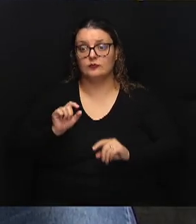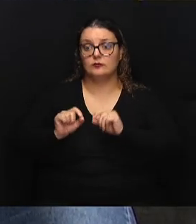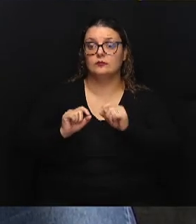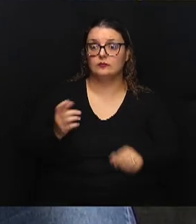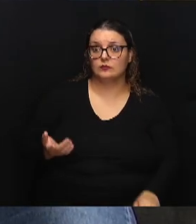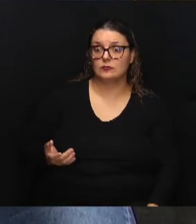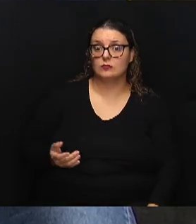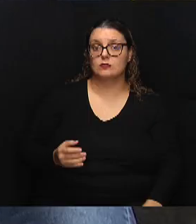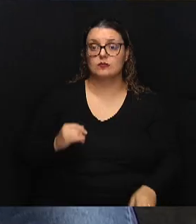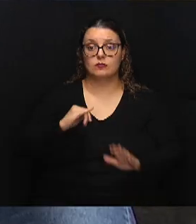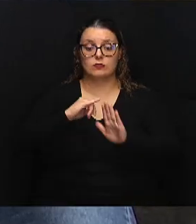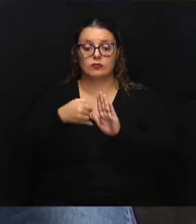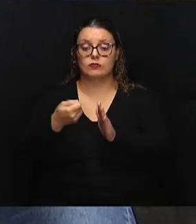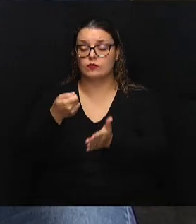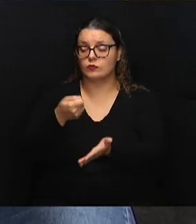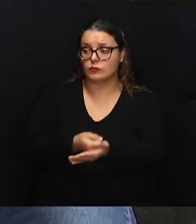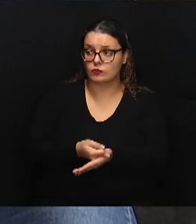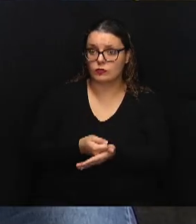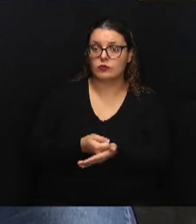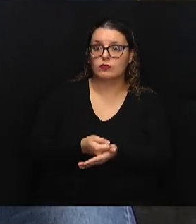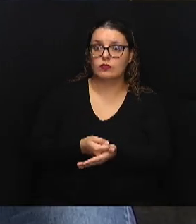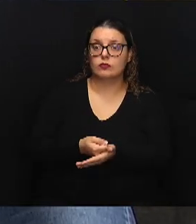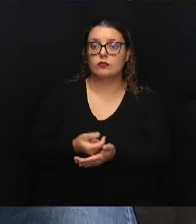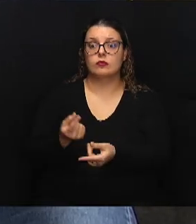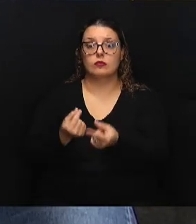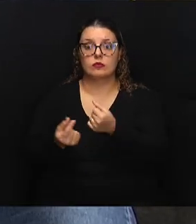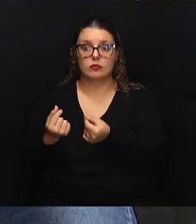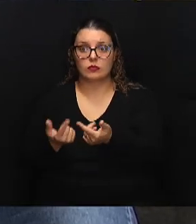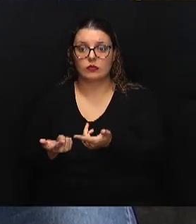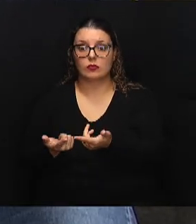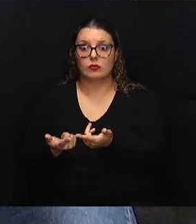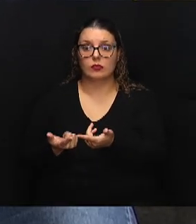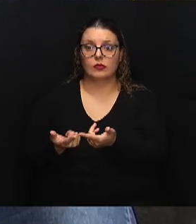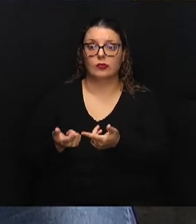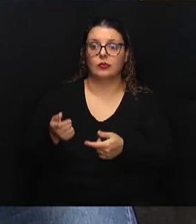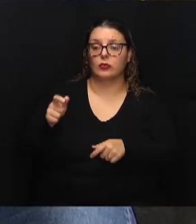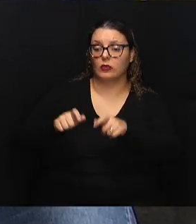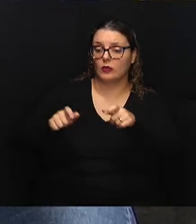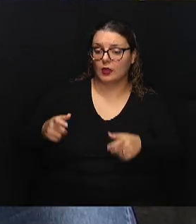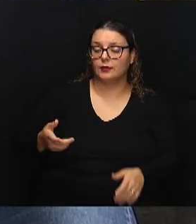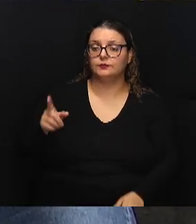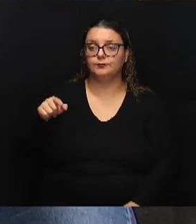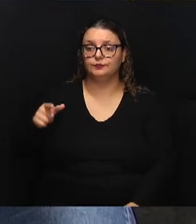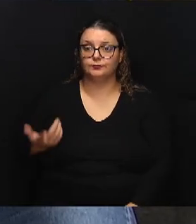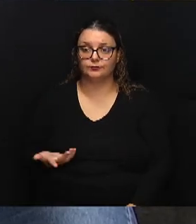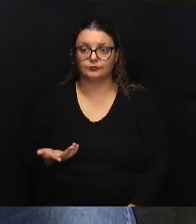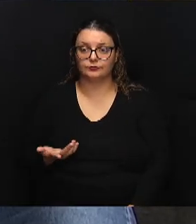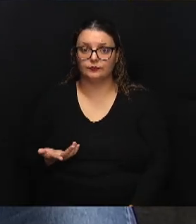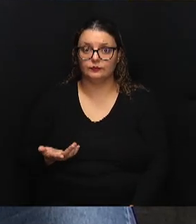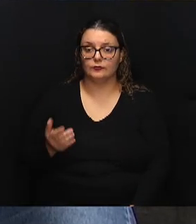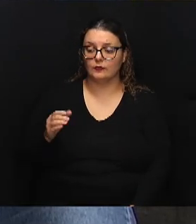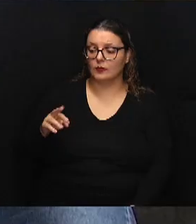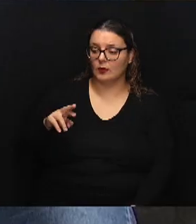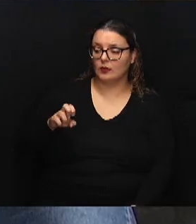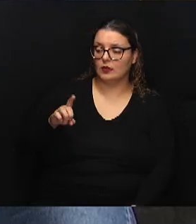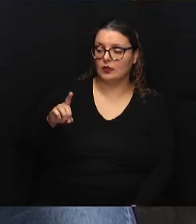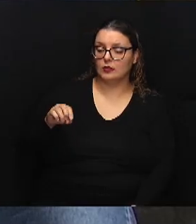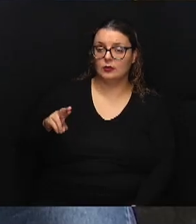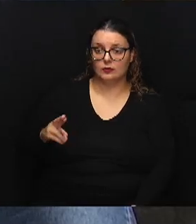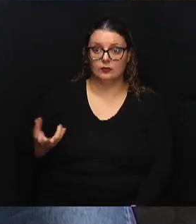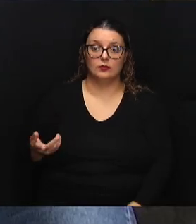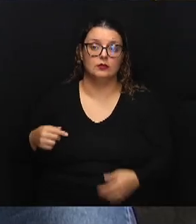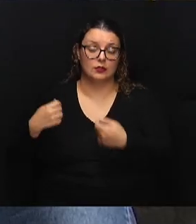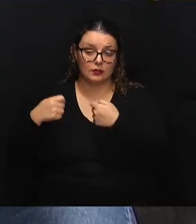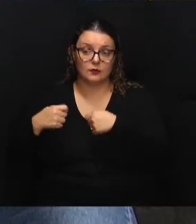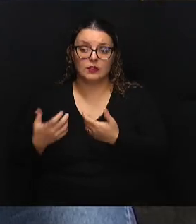os juros do que uma garantia do dinheiro da pessoa que ela é o credor, né? Que ela